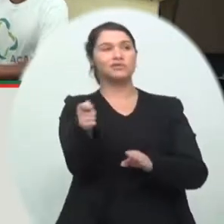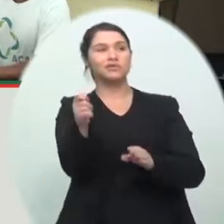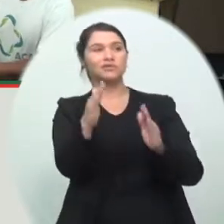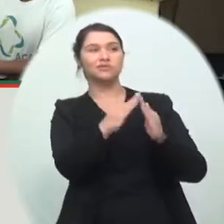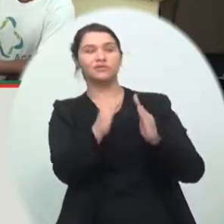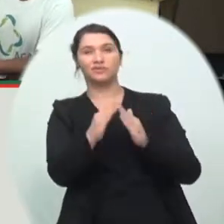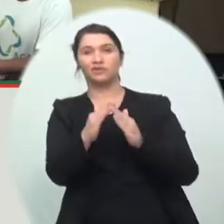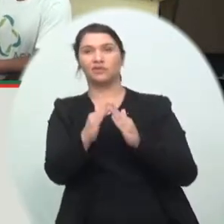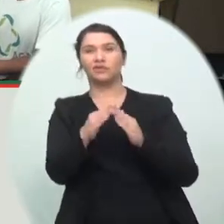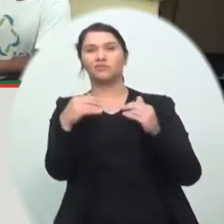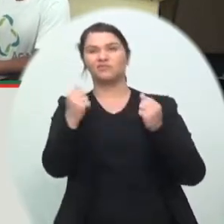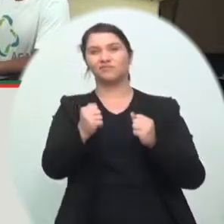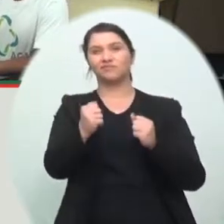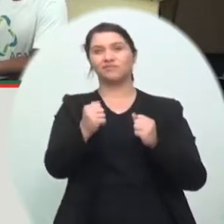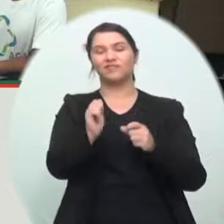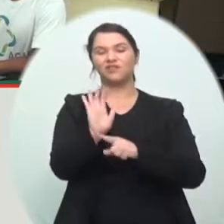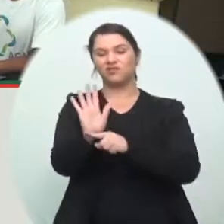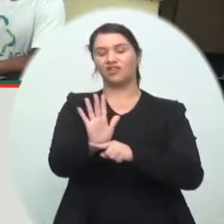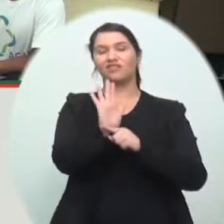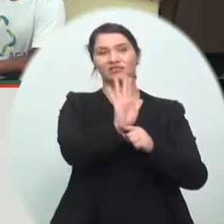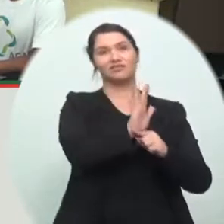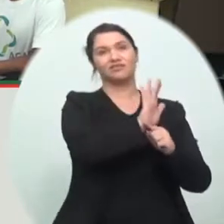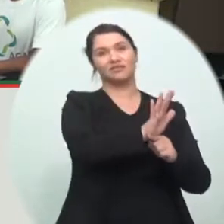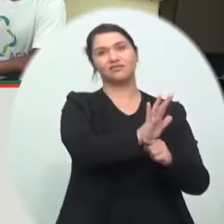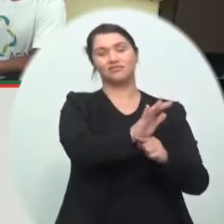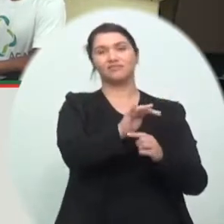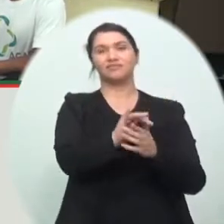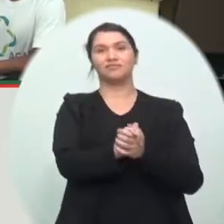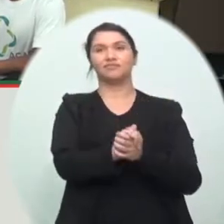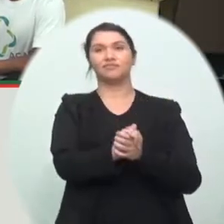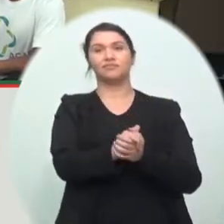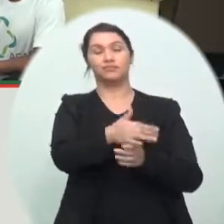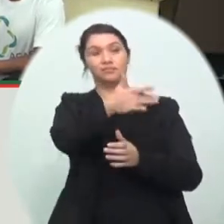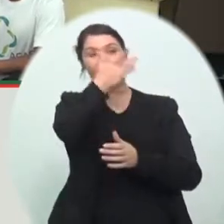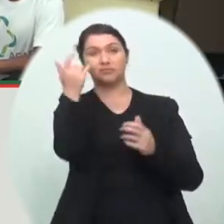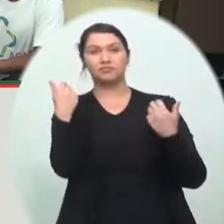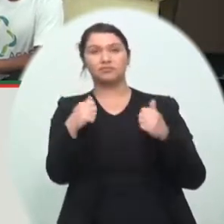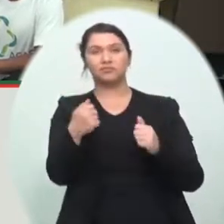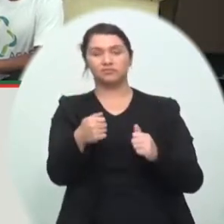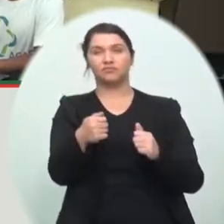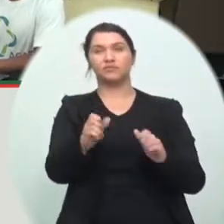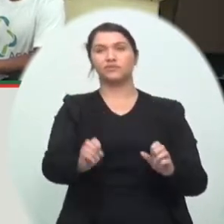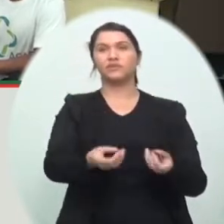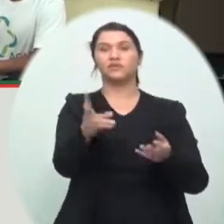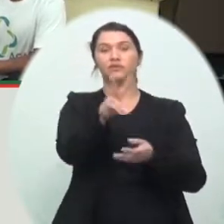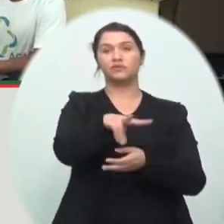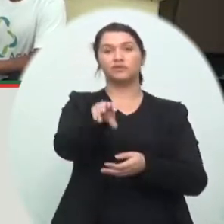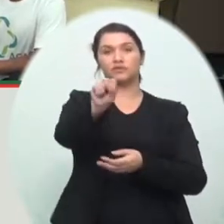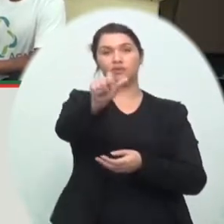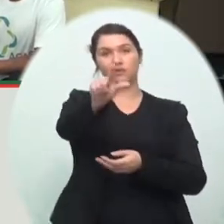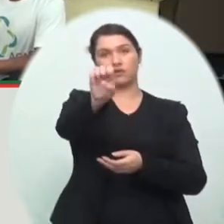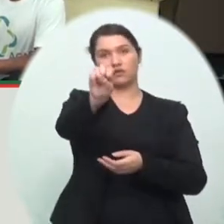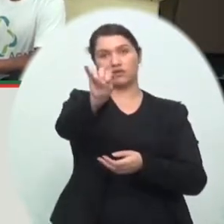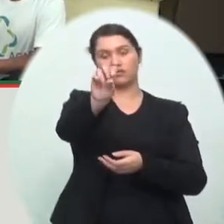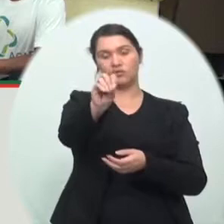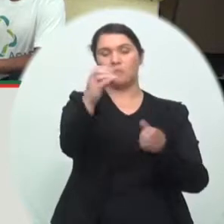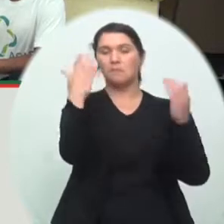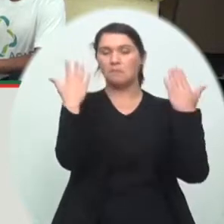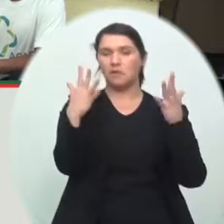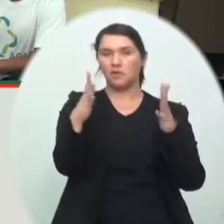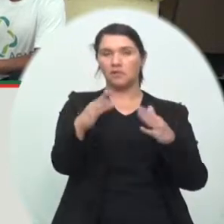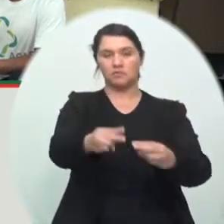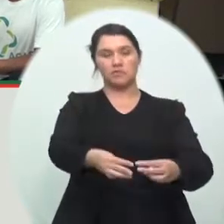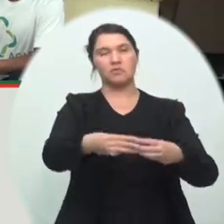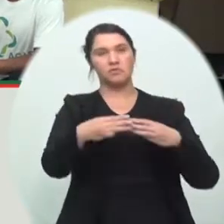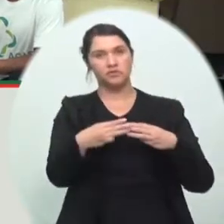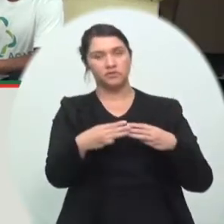tão bacana, tão brilhante, poder atender aquelas pessoas que mais precisam. Por isso, parabéns, vereador Salésio, pela grande emoção.